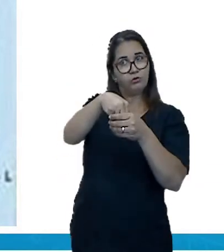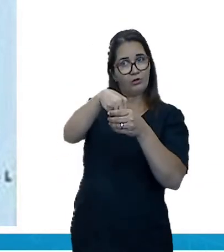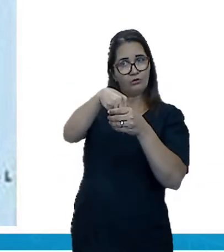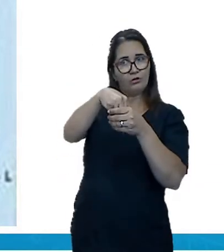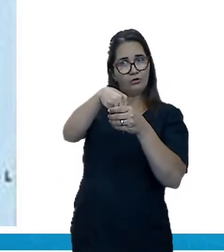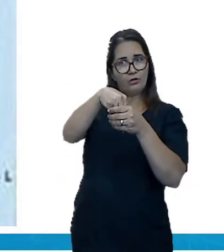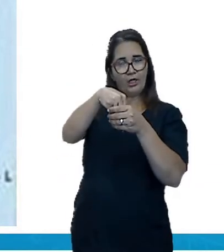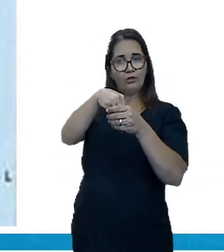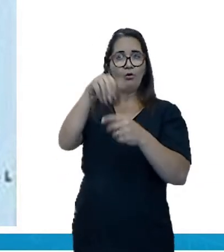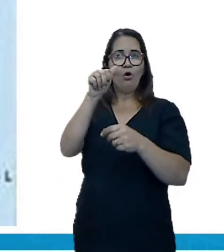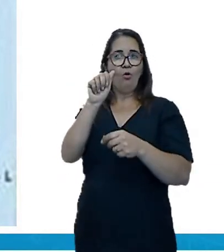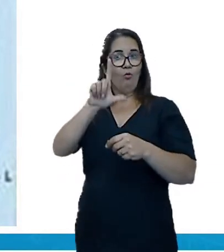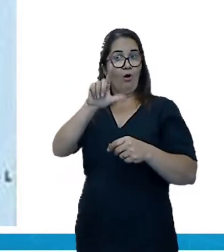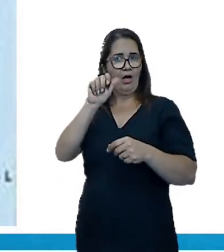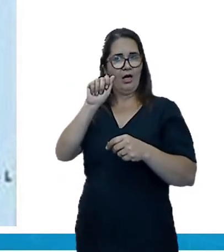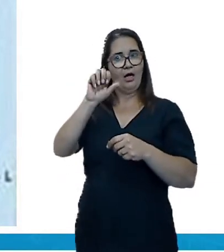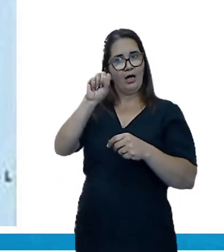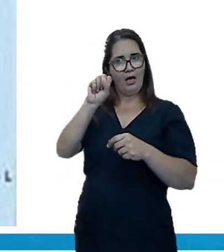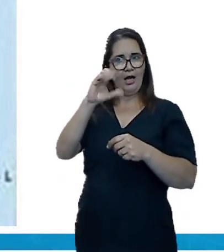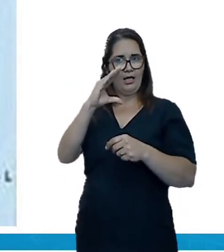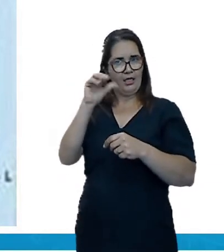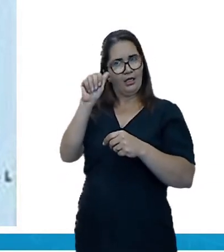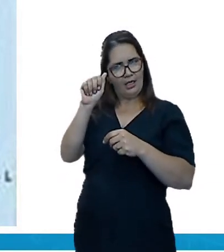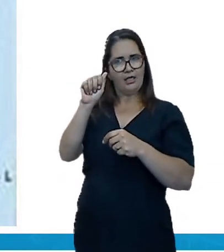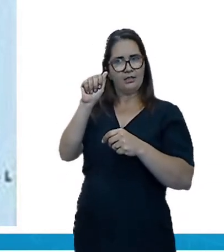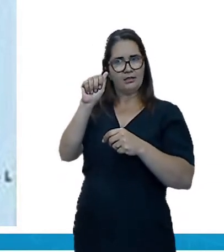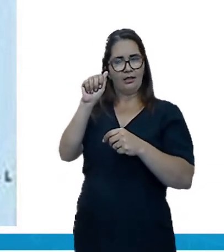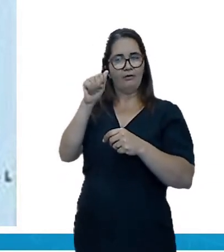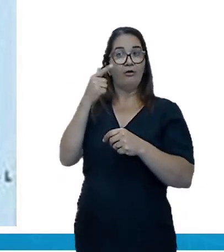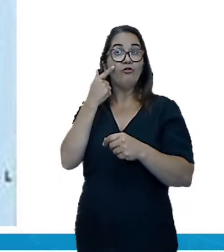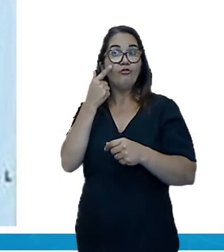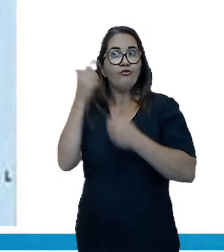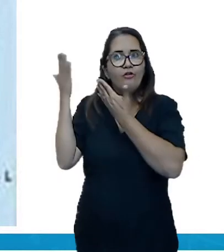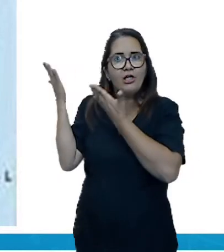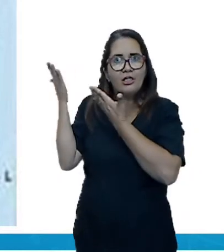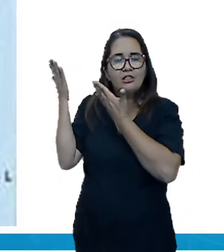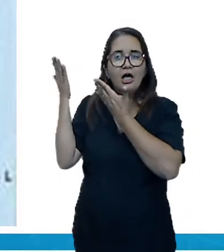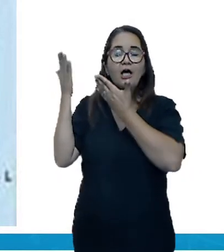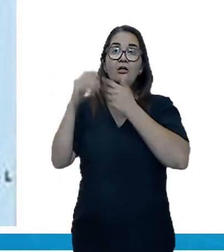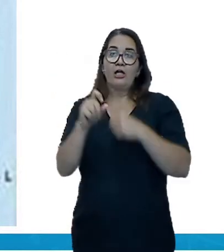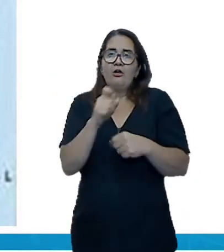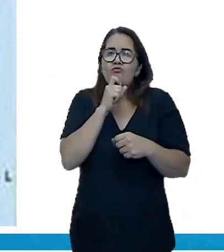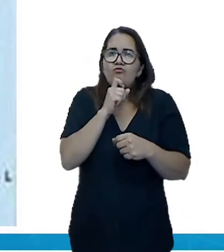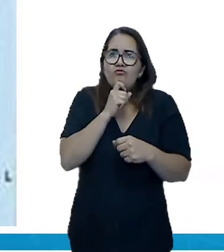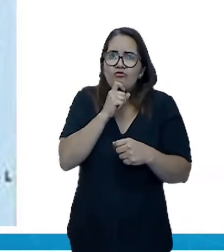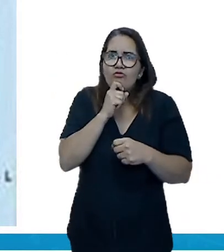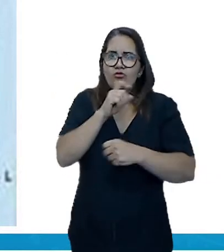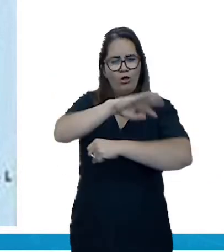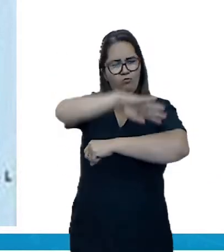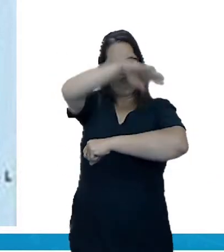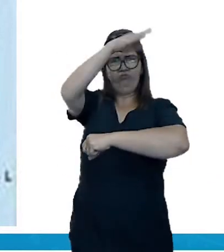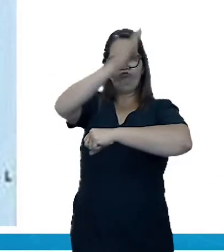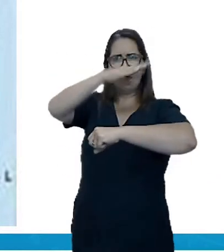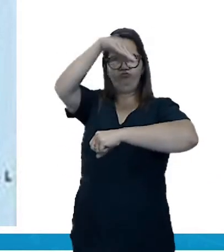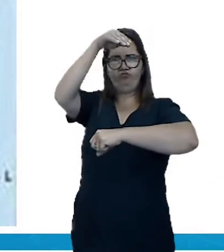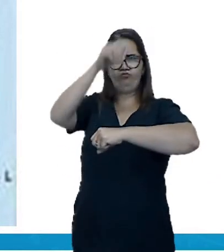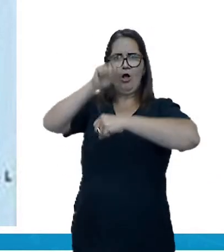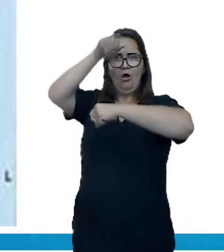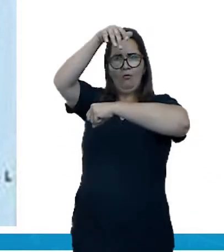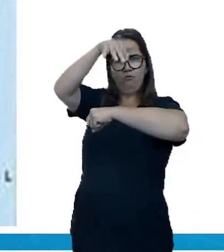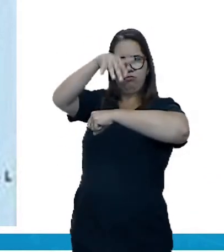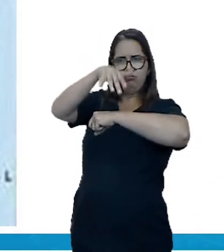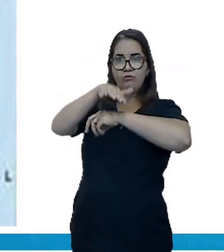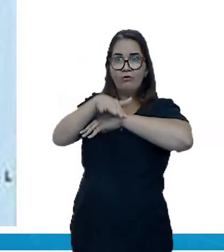Essa travessia teria ocorrido na última glaciação, o período em que as geleiras, o mundo,